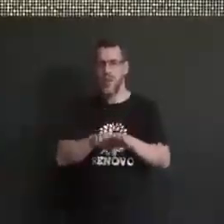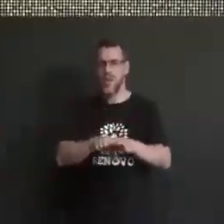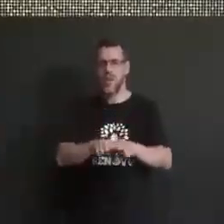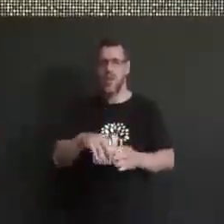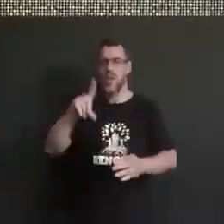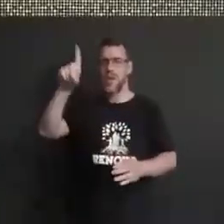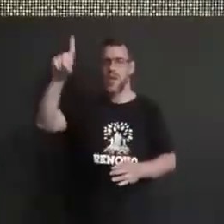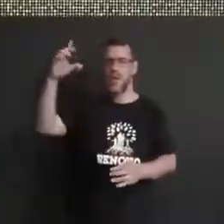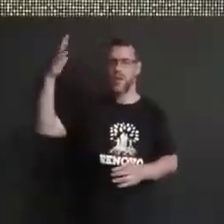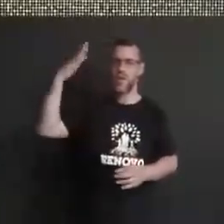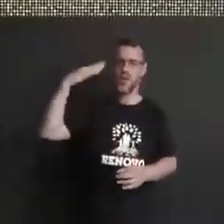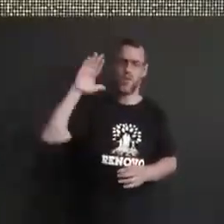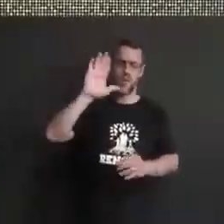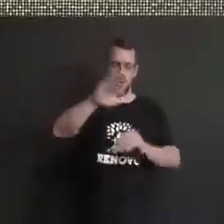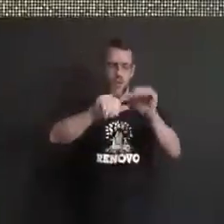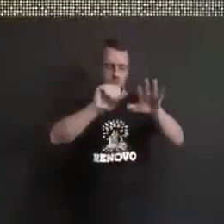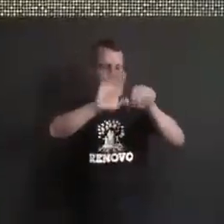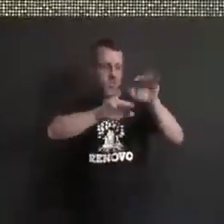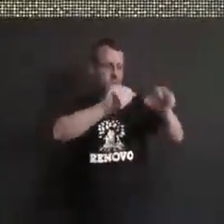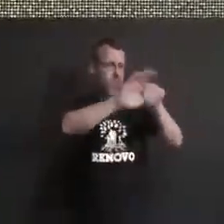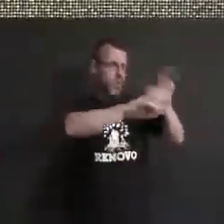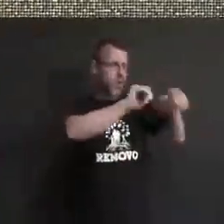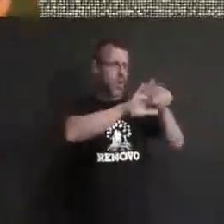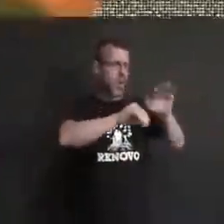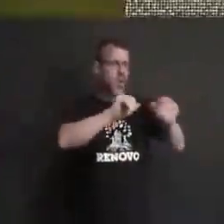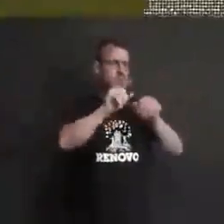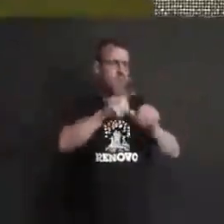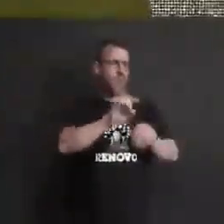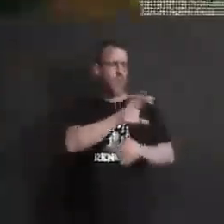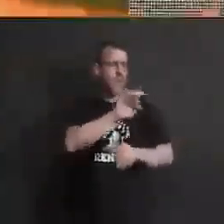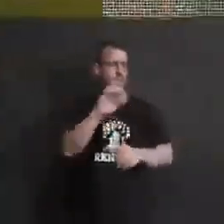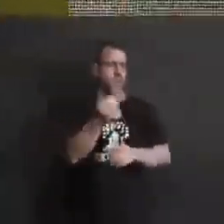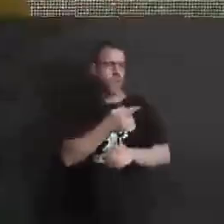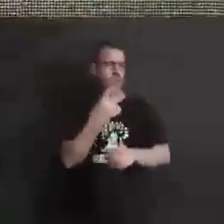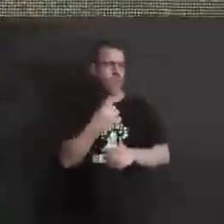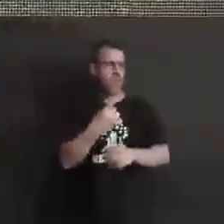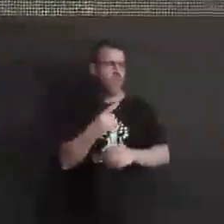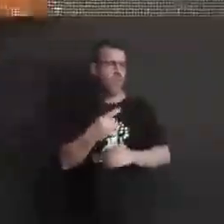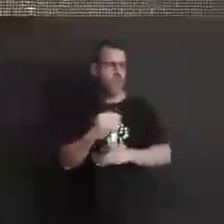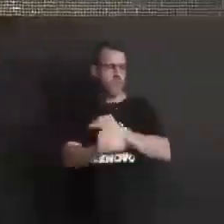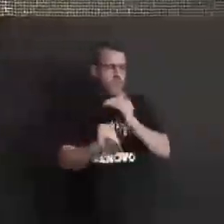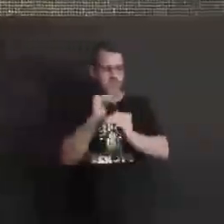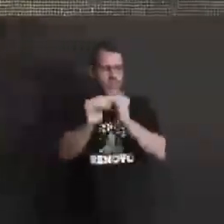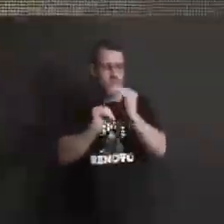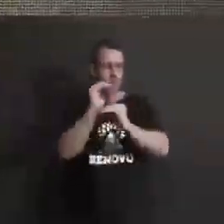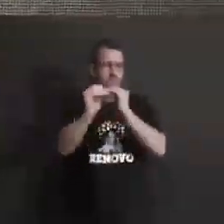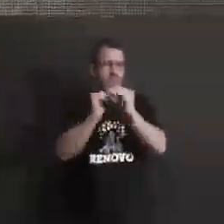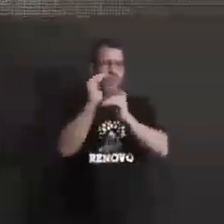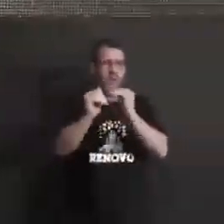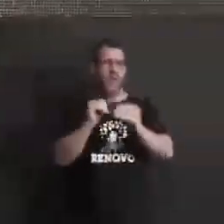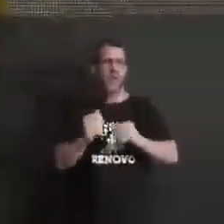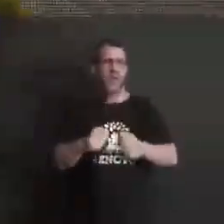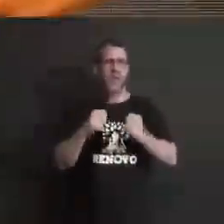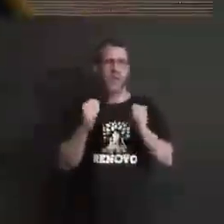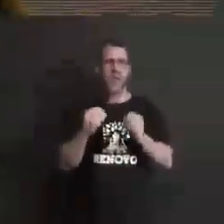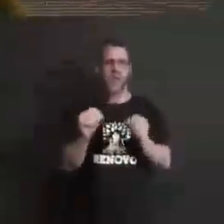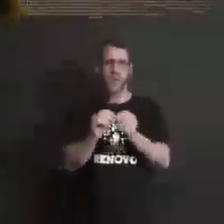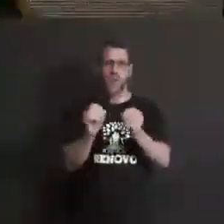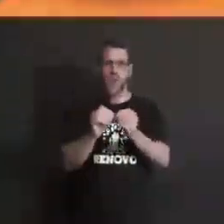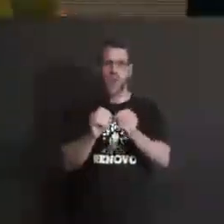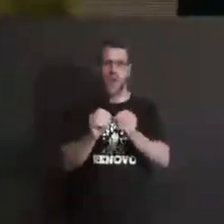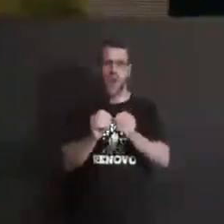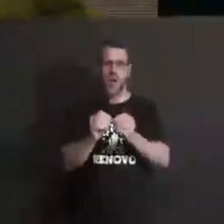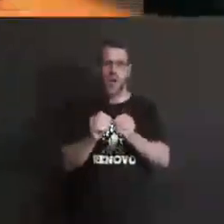novo pensamento para a política. Nos convocou para produzir uma pureza na política. Para sair